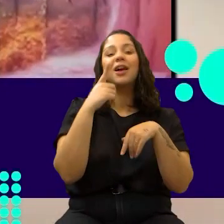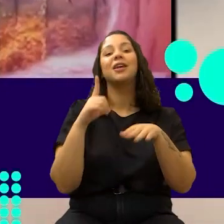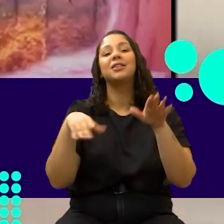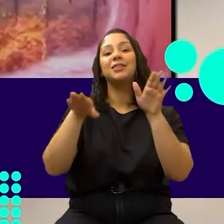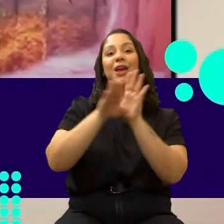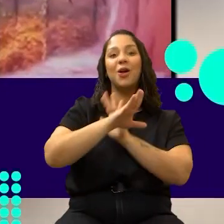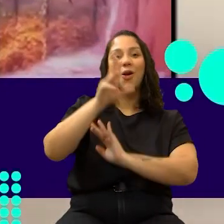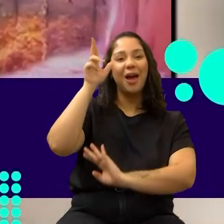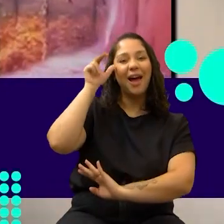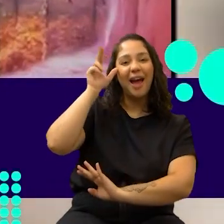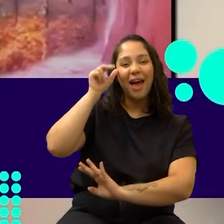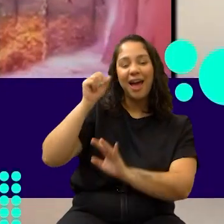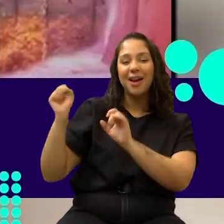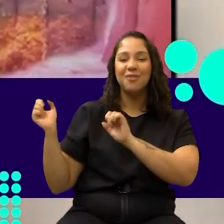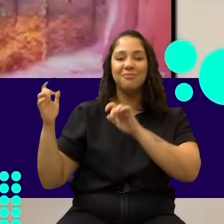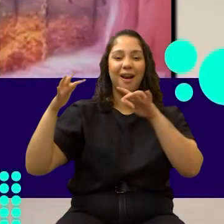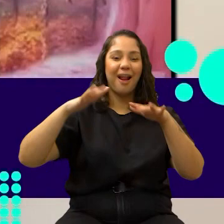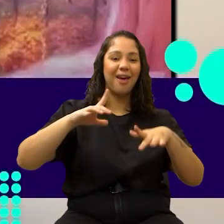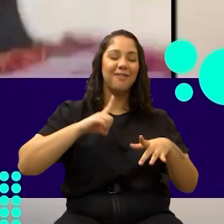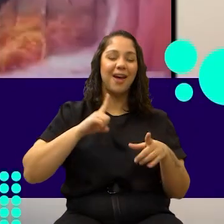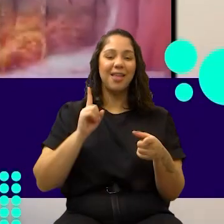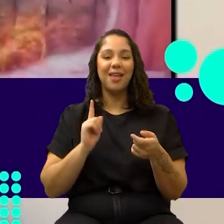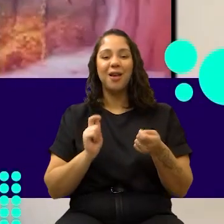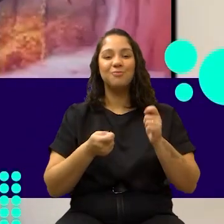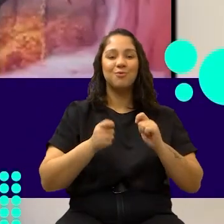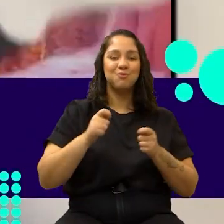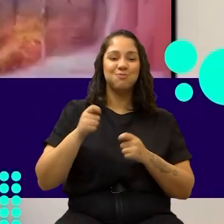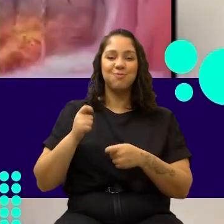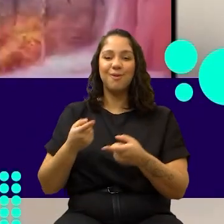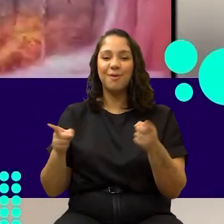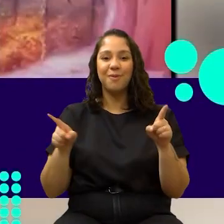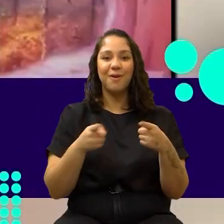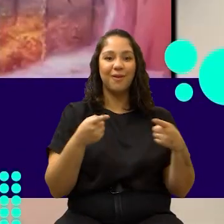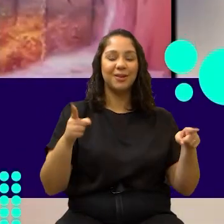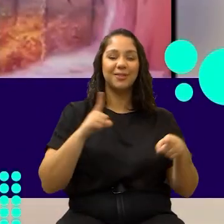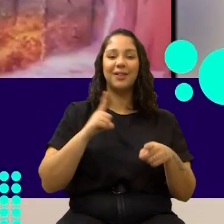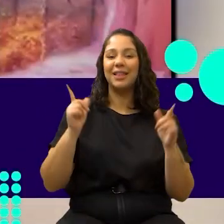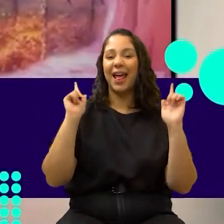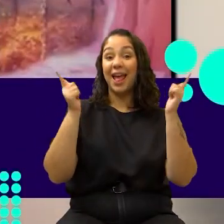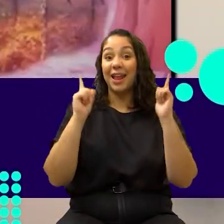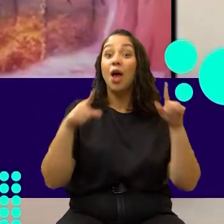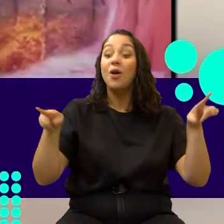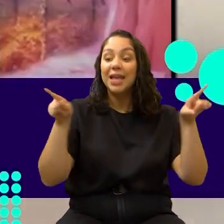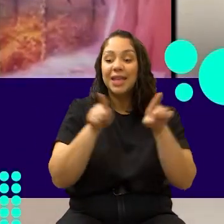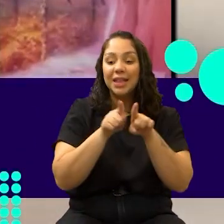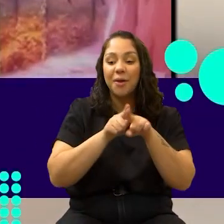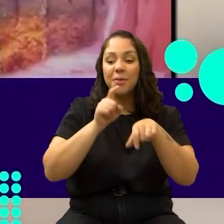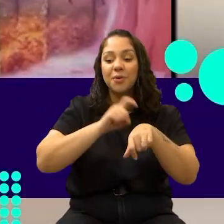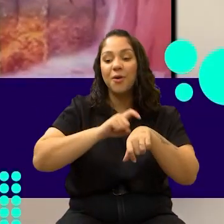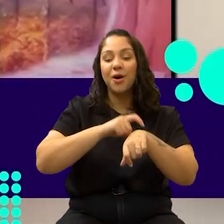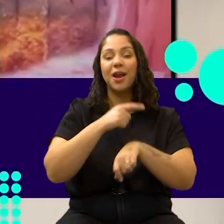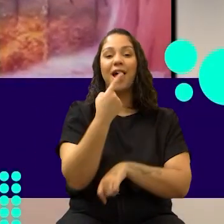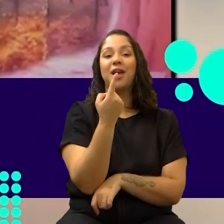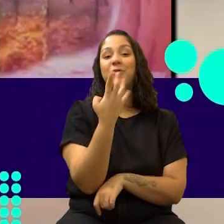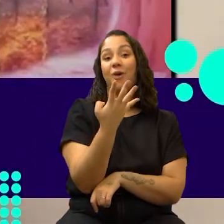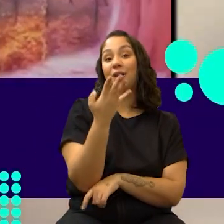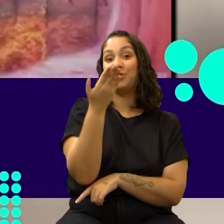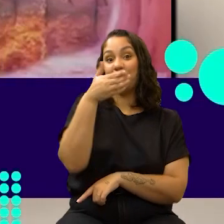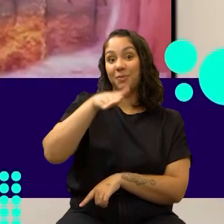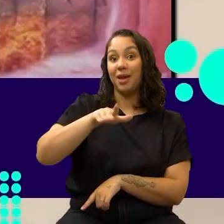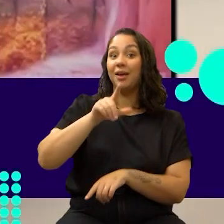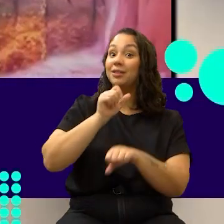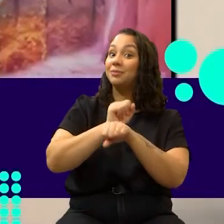E às 15 horas, a grande chegada do Coelho e sua turma, com uma bandinha que vai animar a todos pelo corredor do shopping. Ah, e